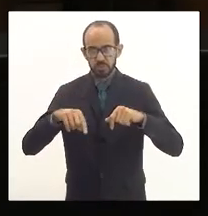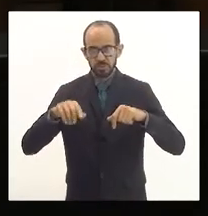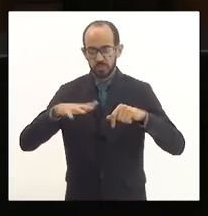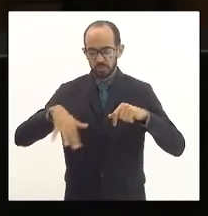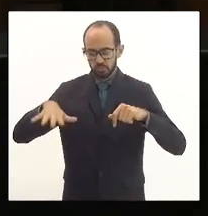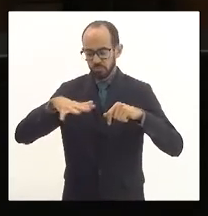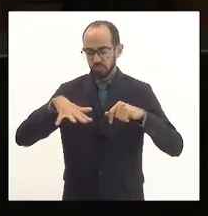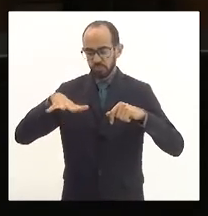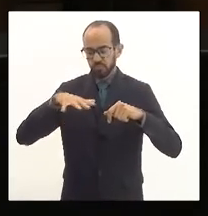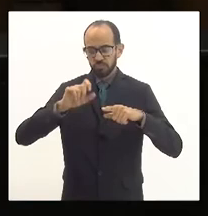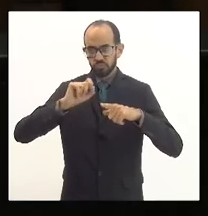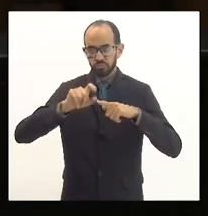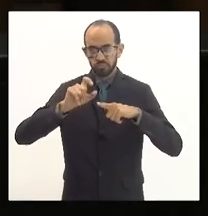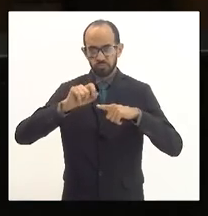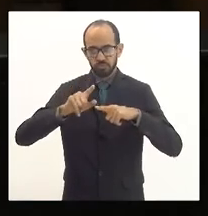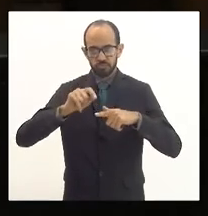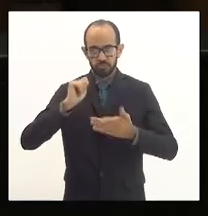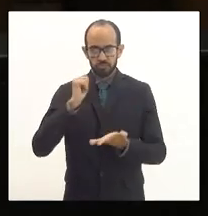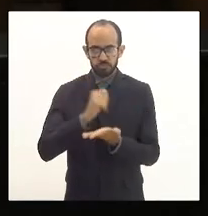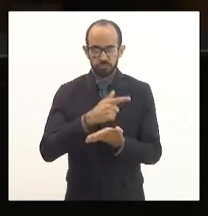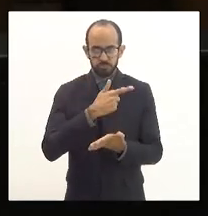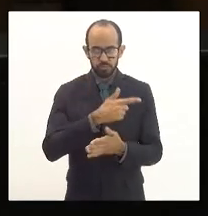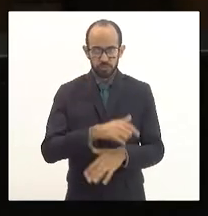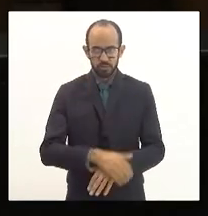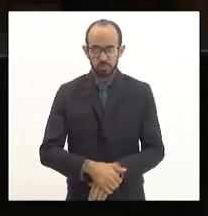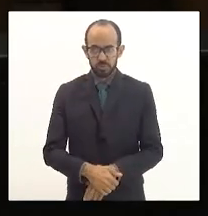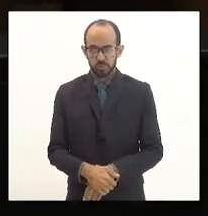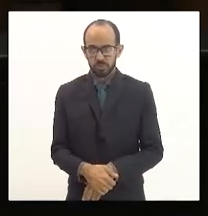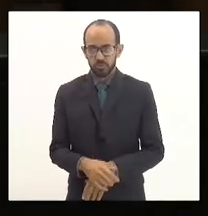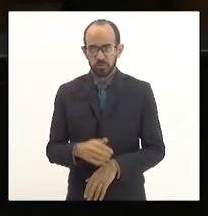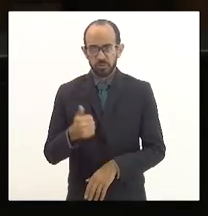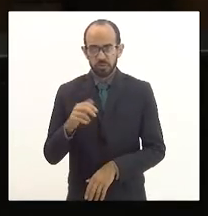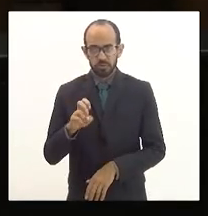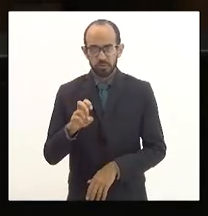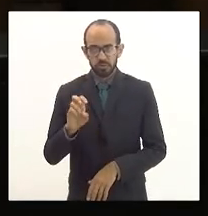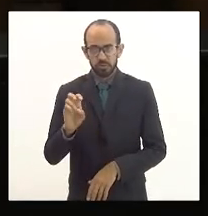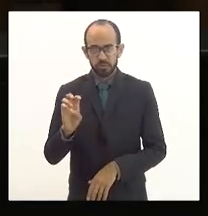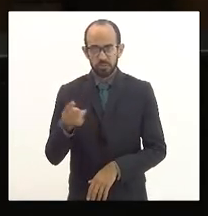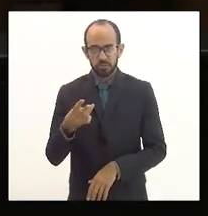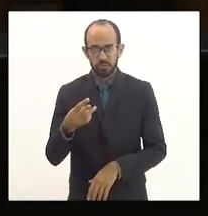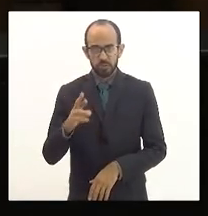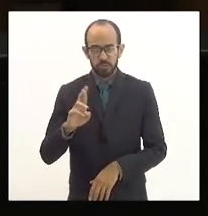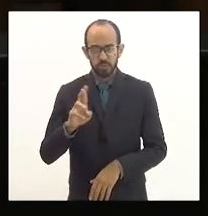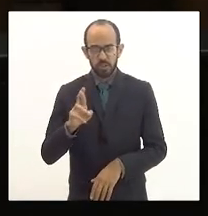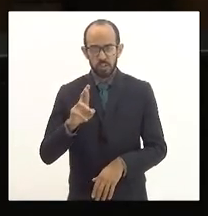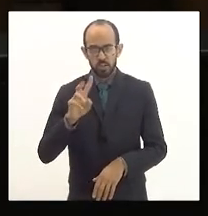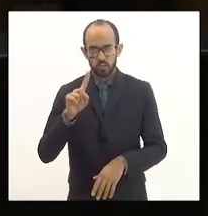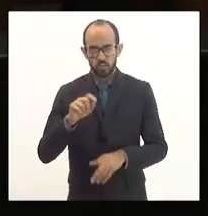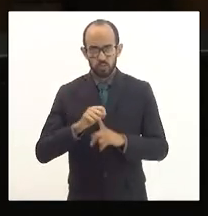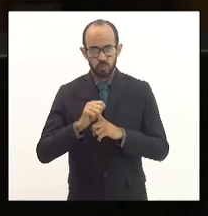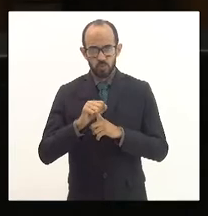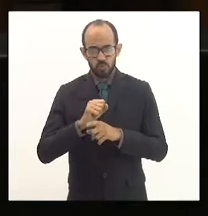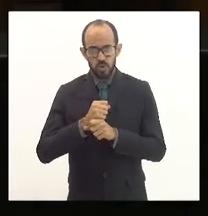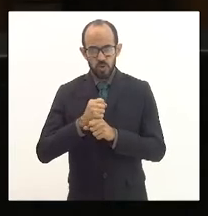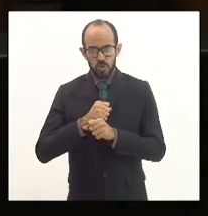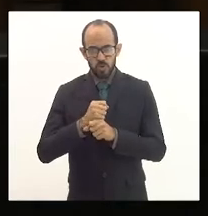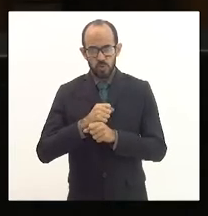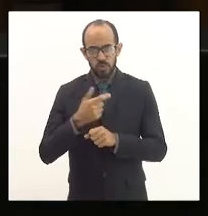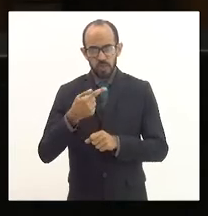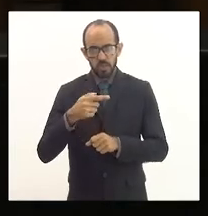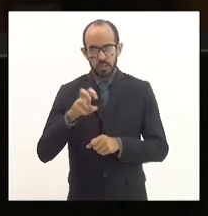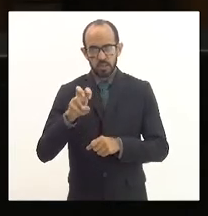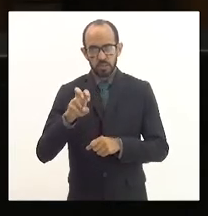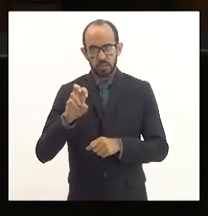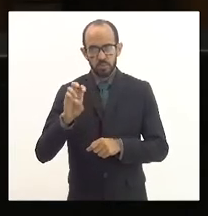do aluguel que tá sendo pago 15 milhões por ano 75